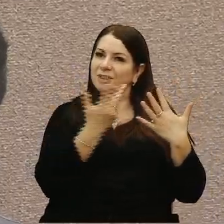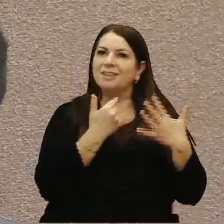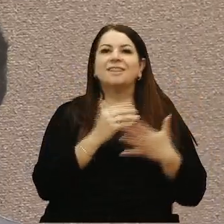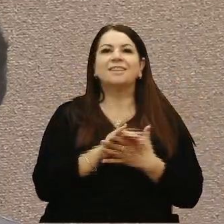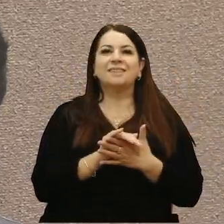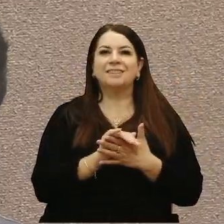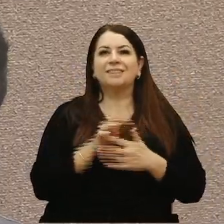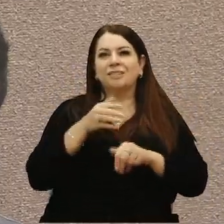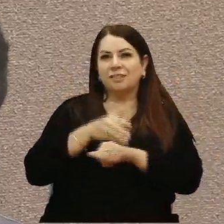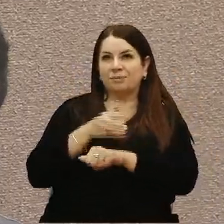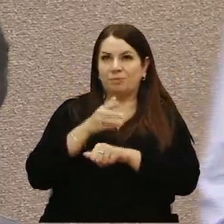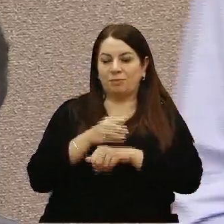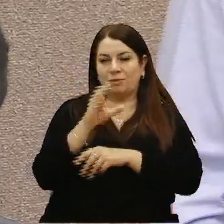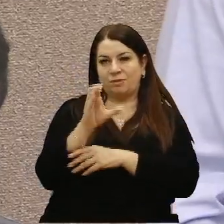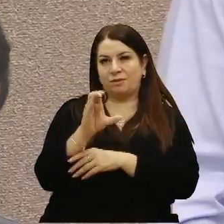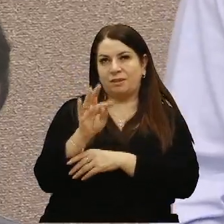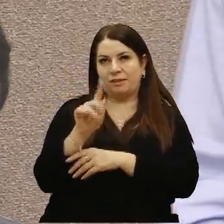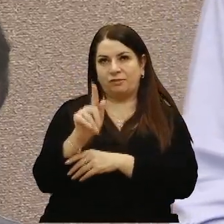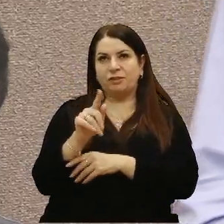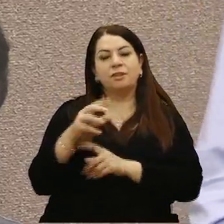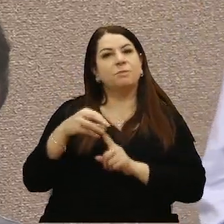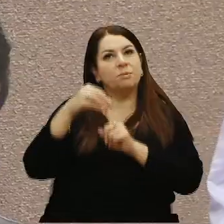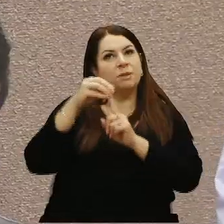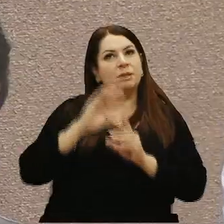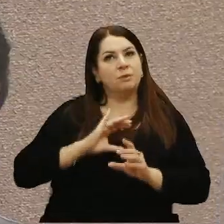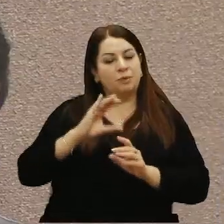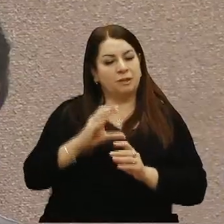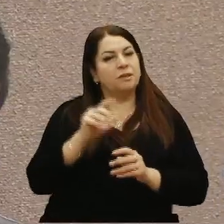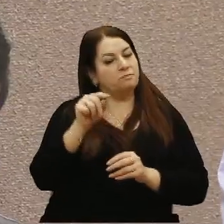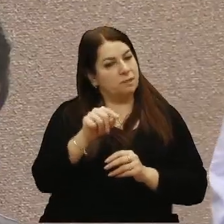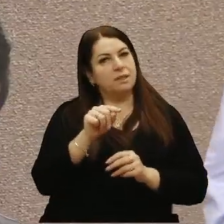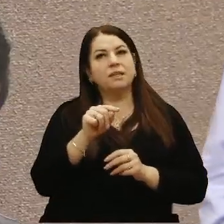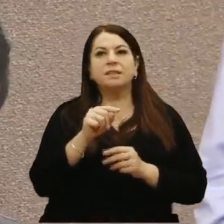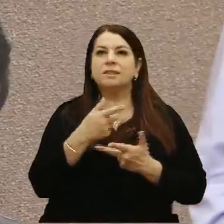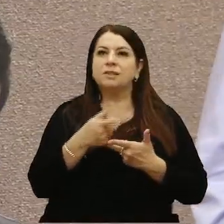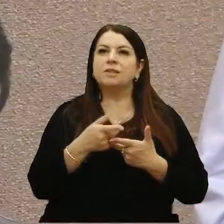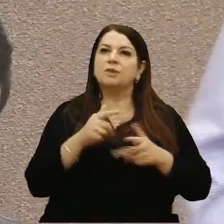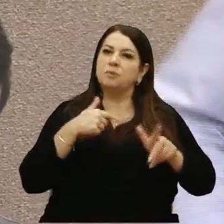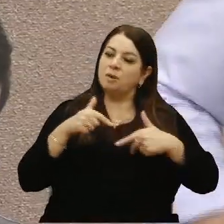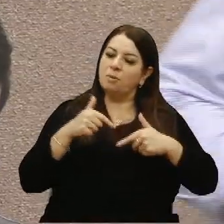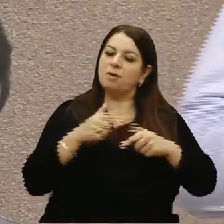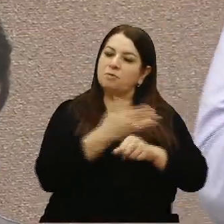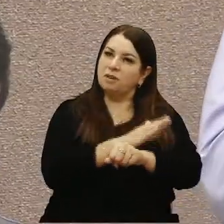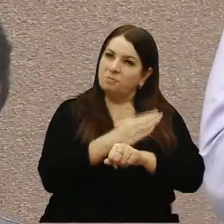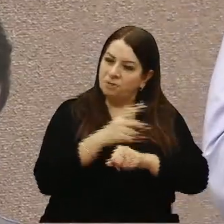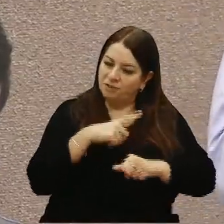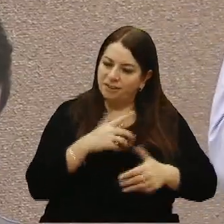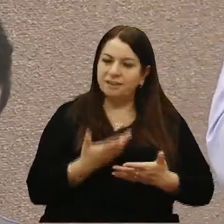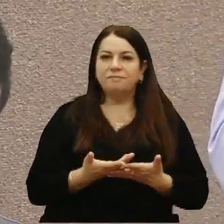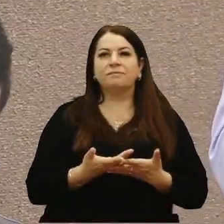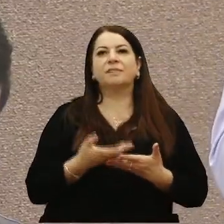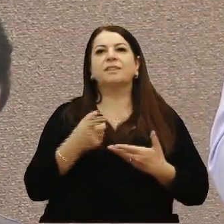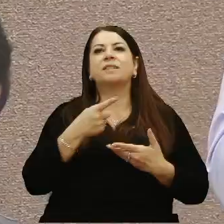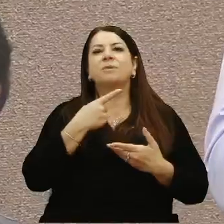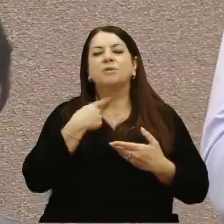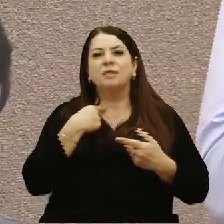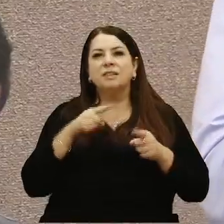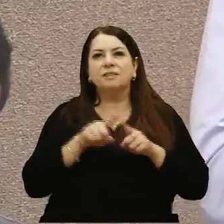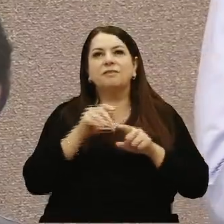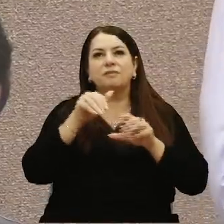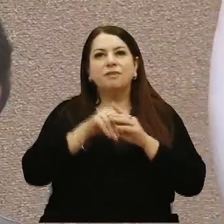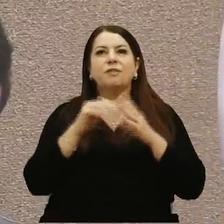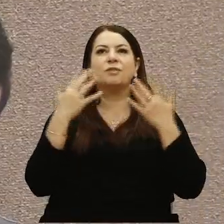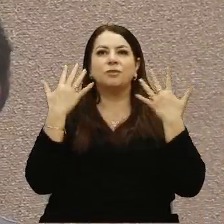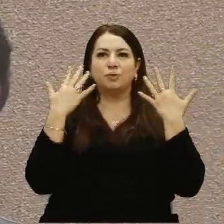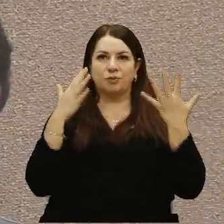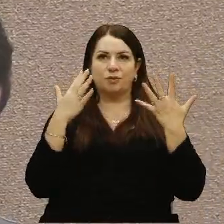os membros desse CTG e principalmente a coordenação, que esse é o fruto do grande treinamento que vocês têm. Também gostaria de fazer um voto de